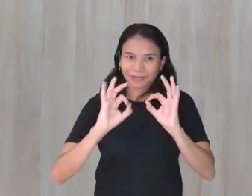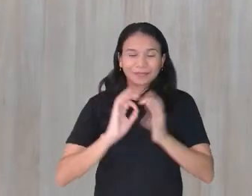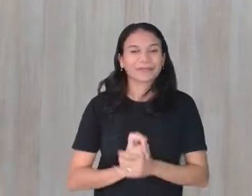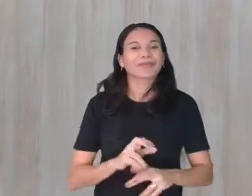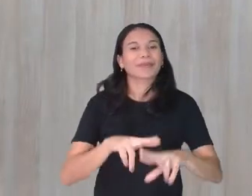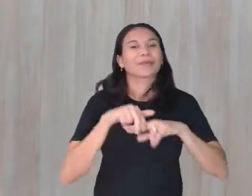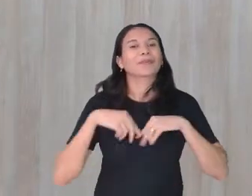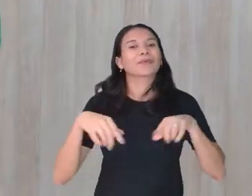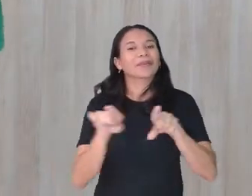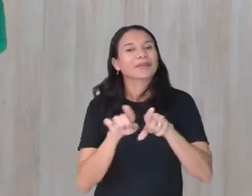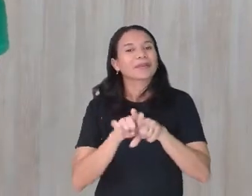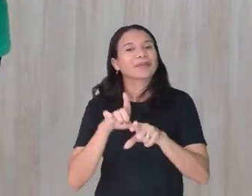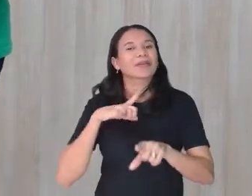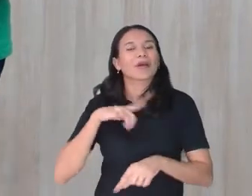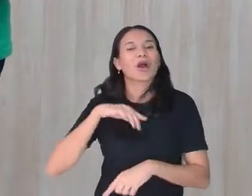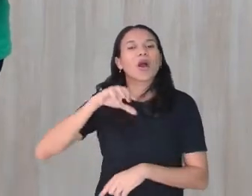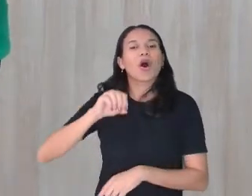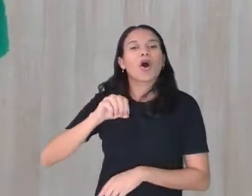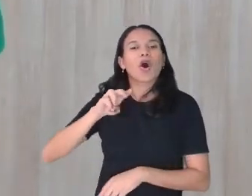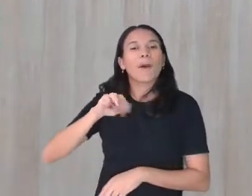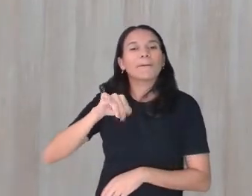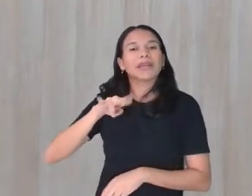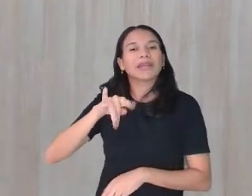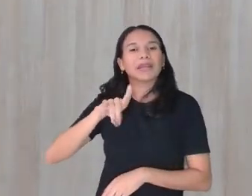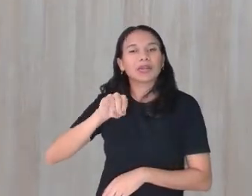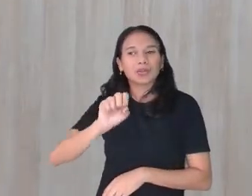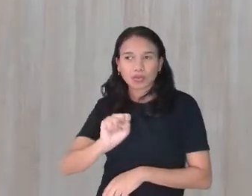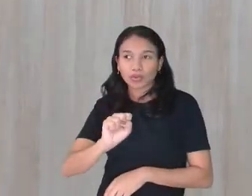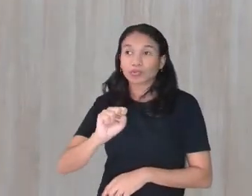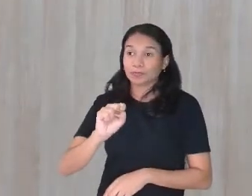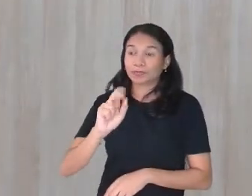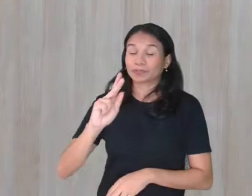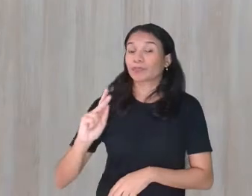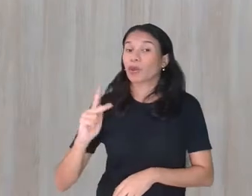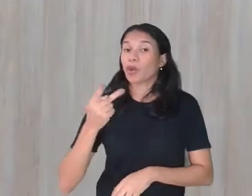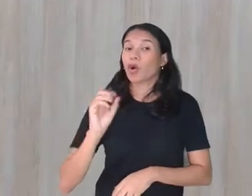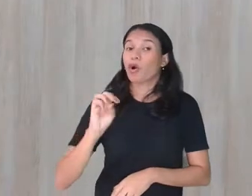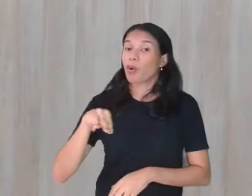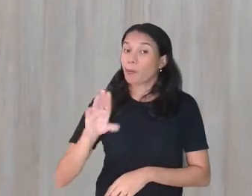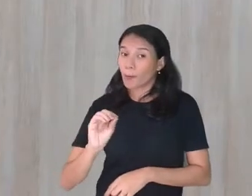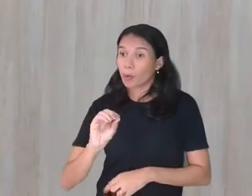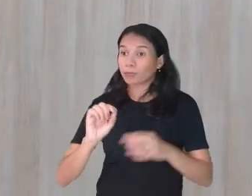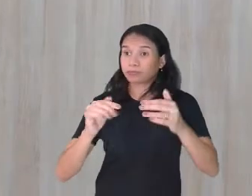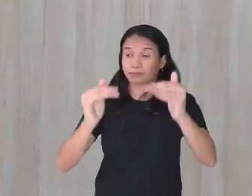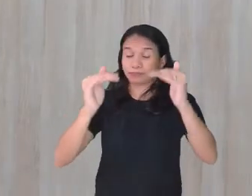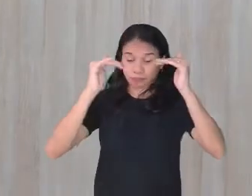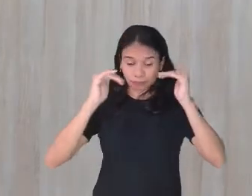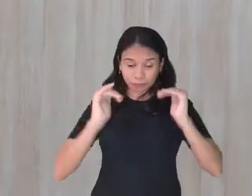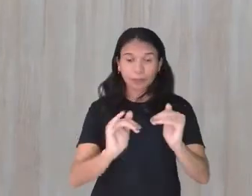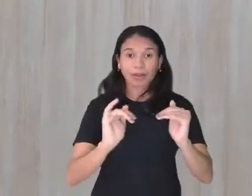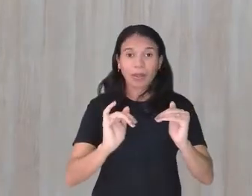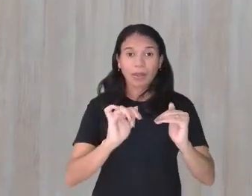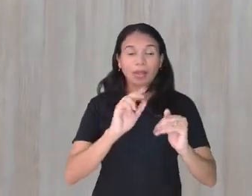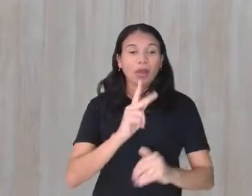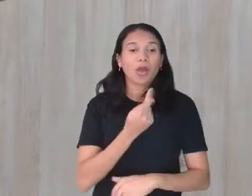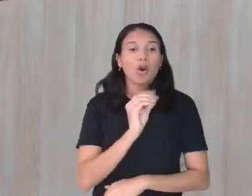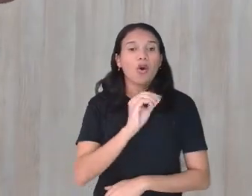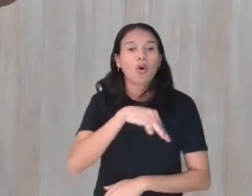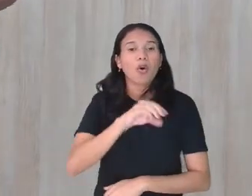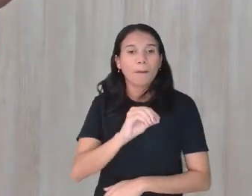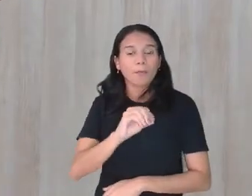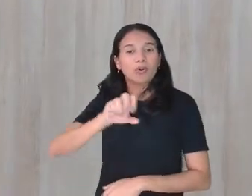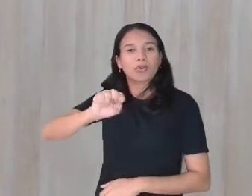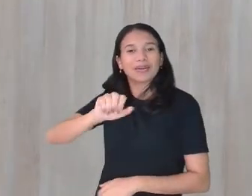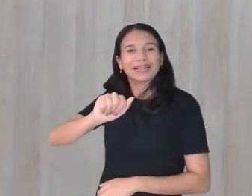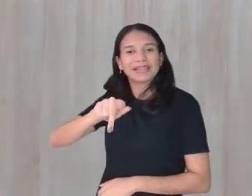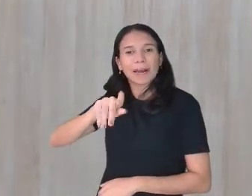nós somos hominídeos, nós somos homo, e a questão que nos diferencia de todos os outros é a questão da